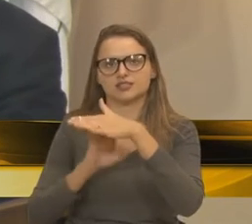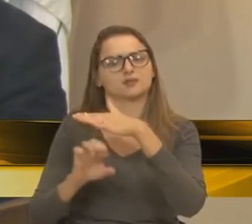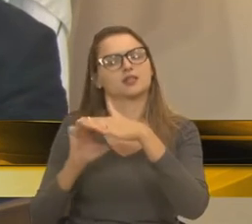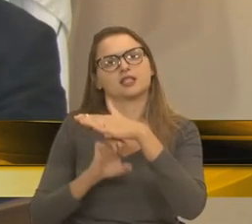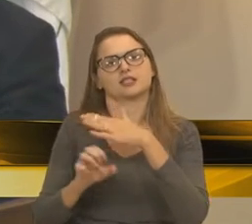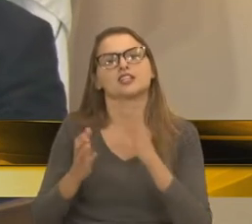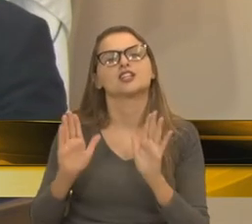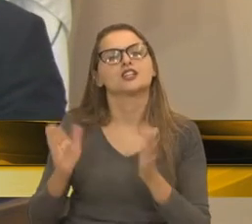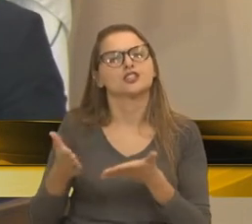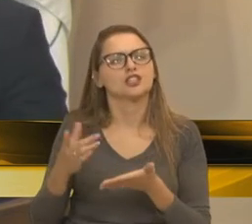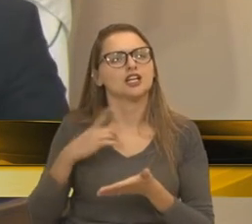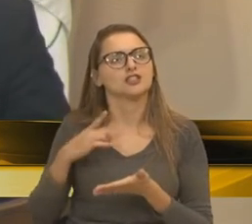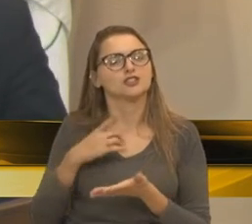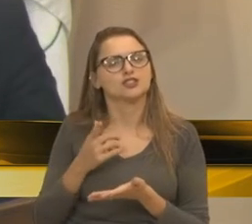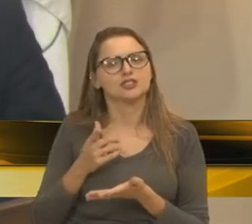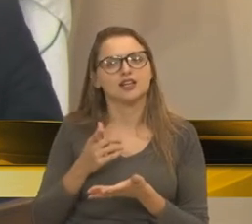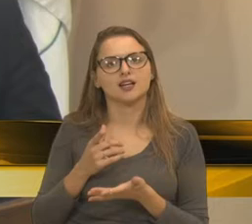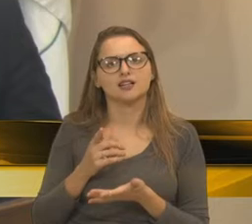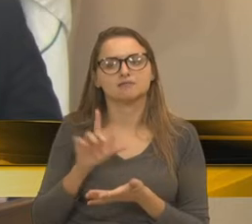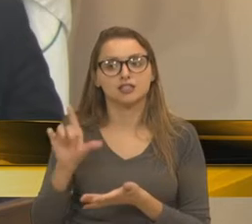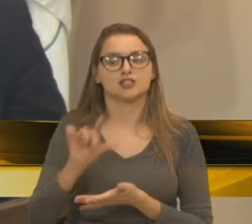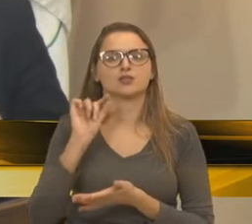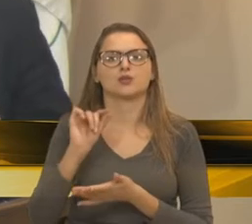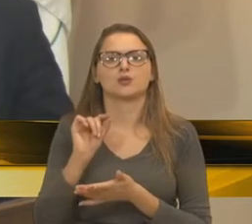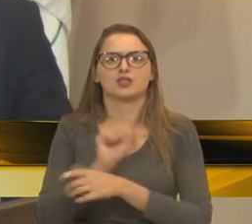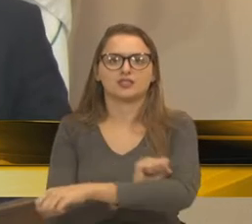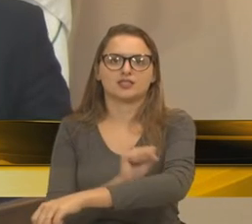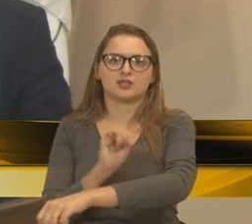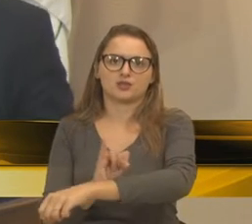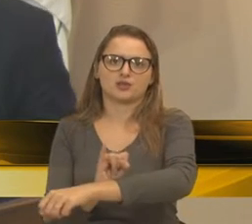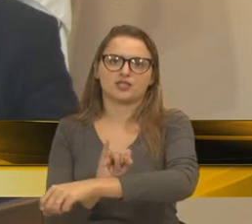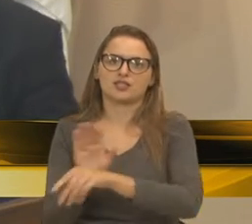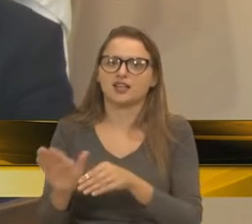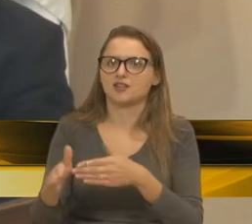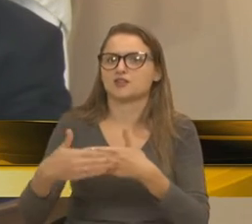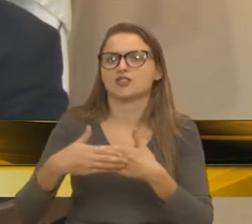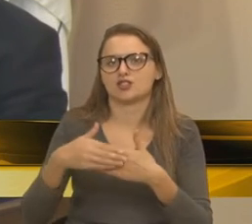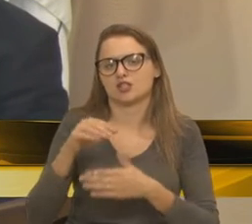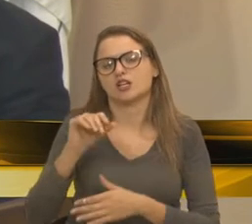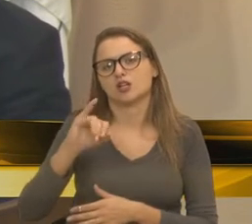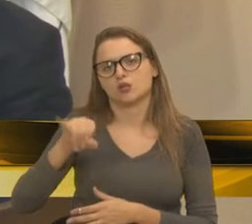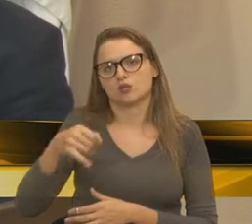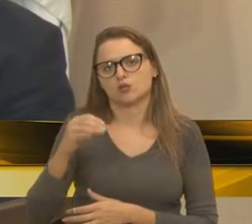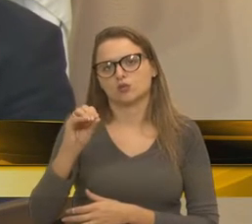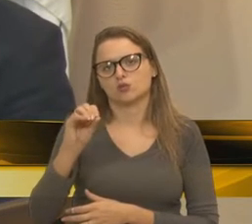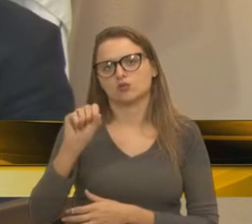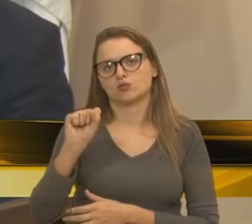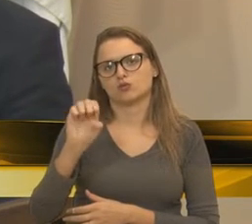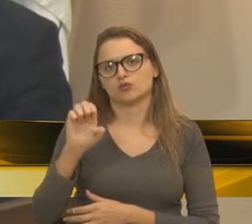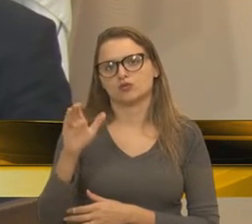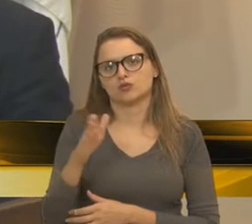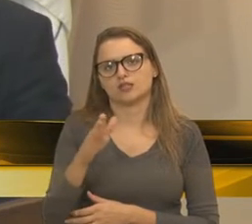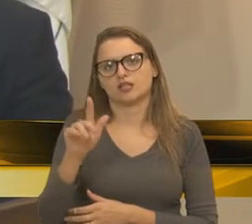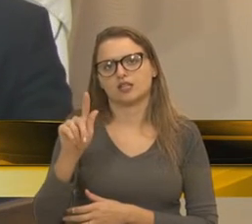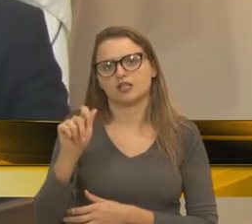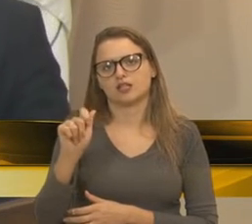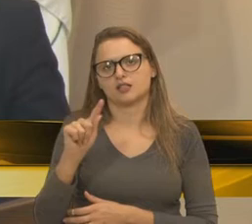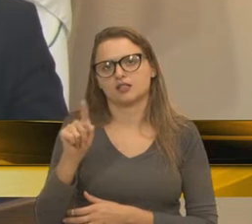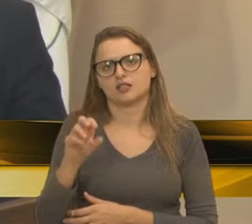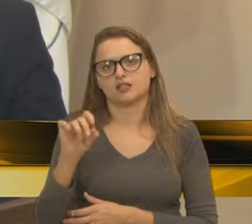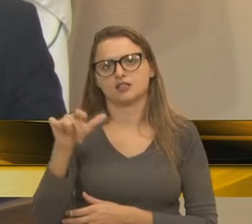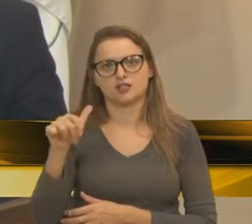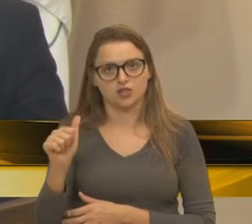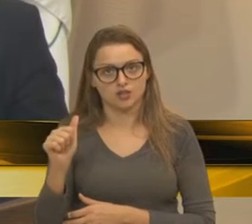já havia uma definição de que o Senai José Gazola iria fechar, que os cursos não iriam funcionar no ano de 2019, e